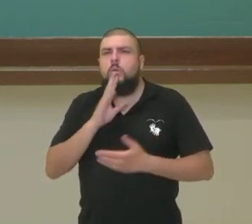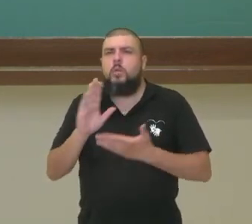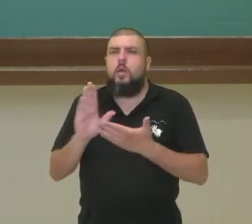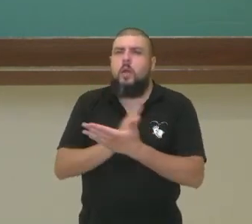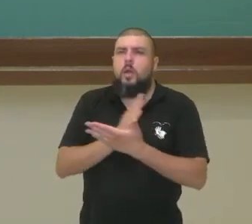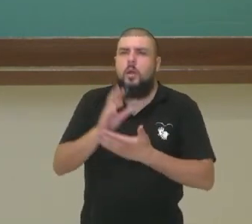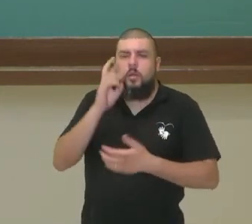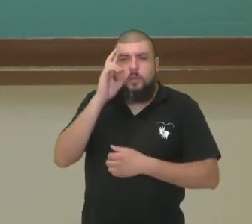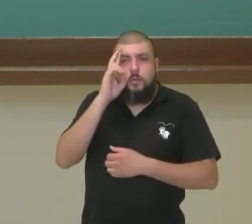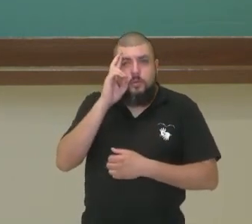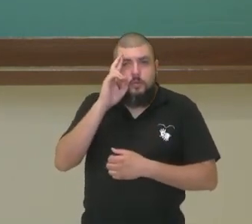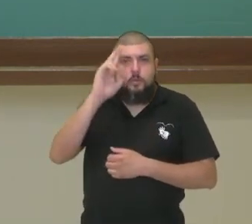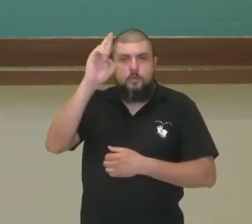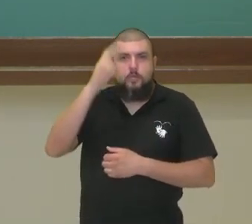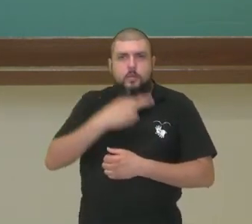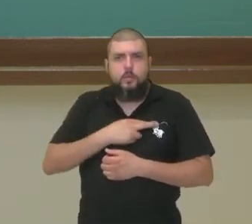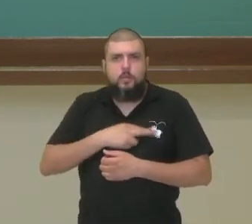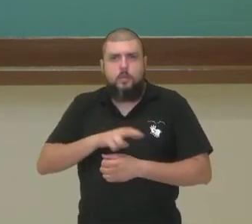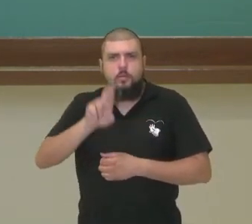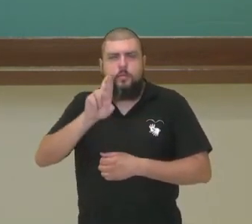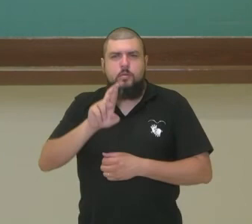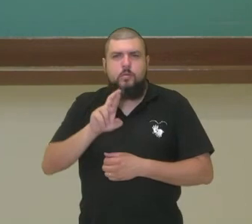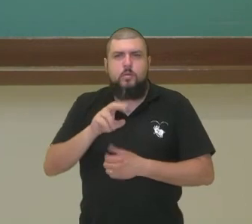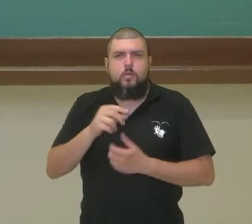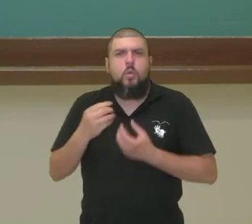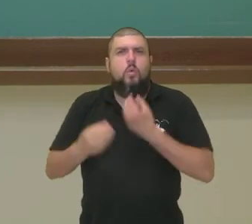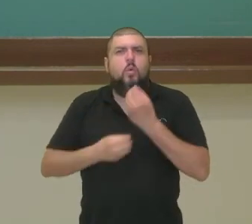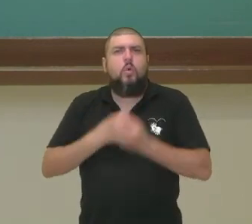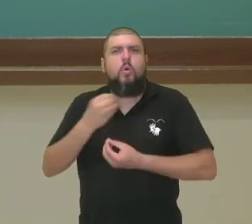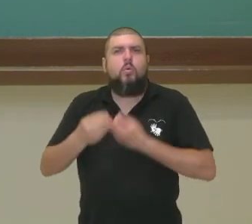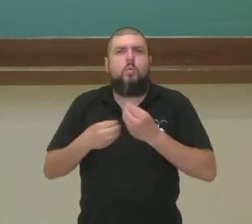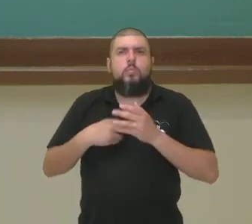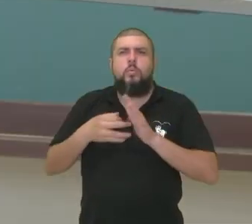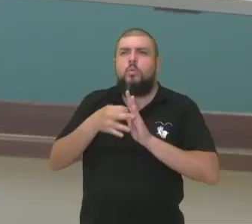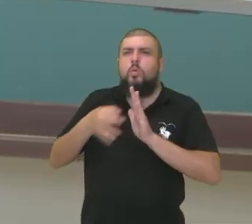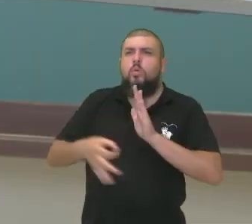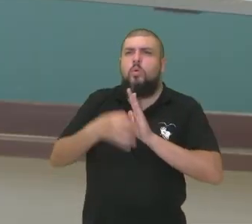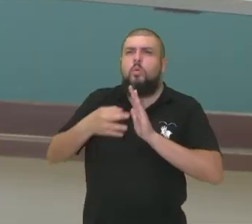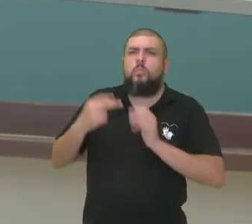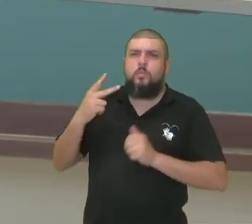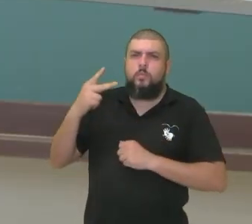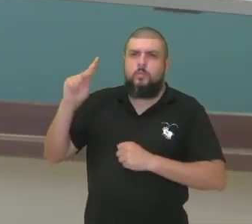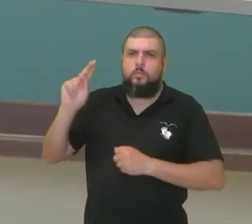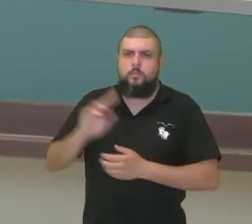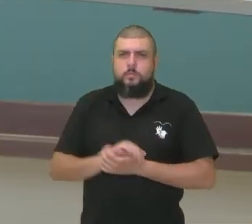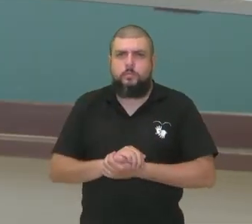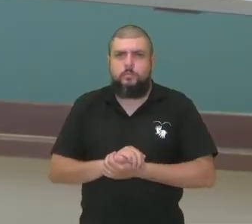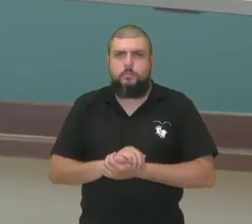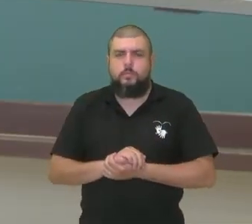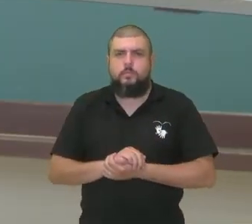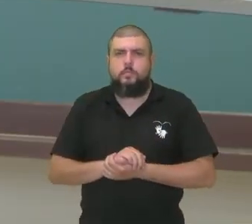religiosos mundiais falam e a sua relação com os direitos humanos.